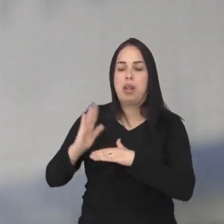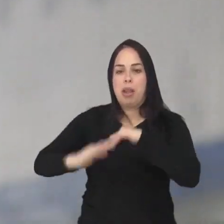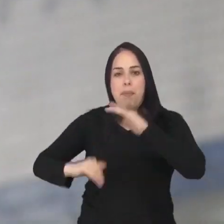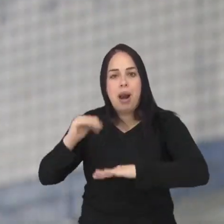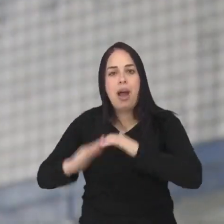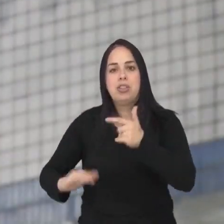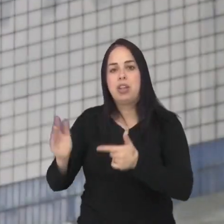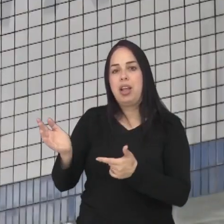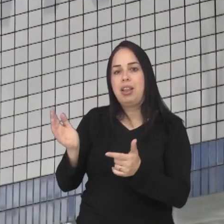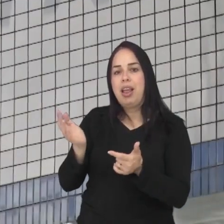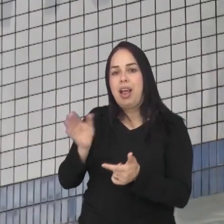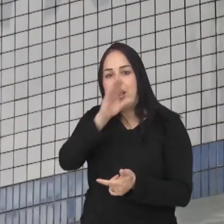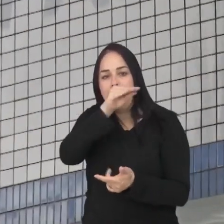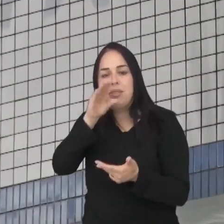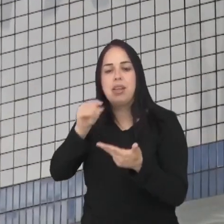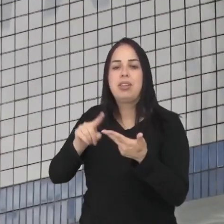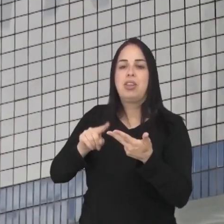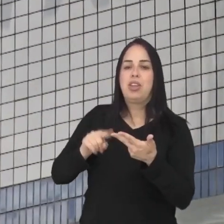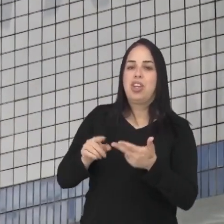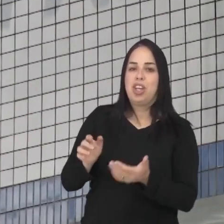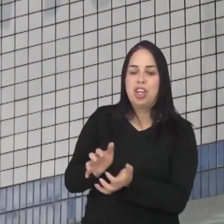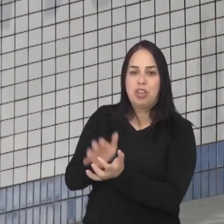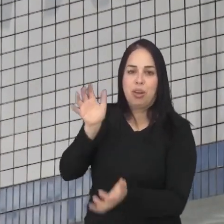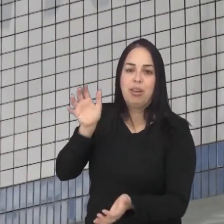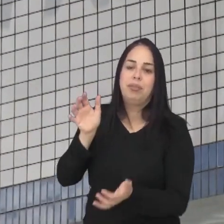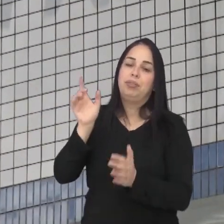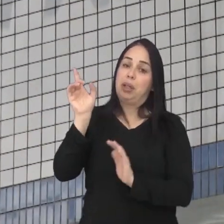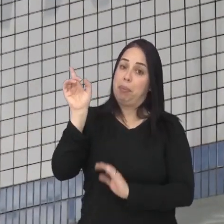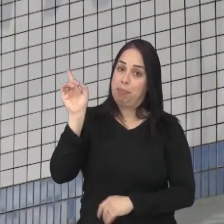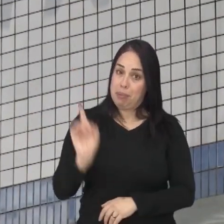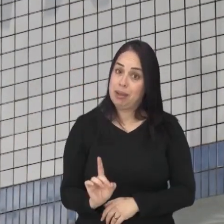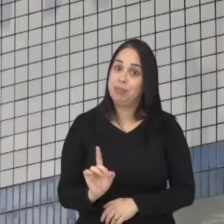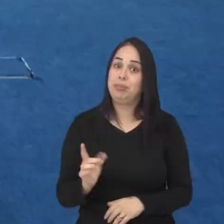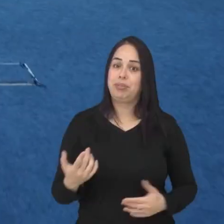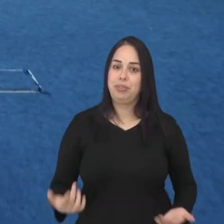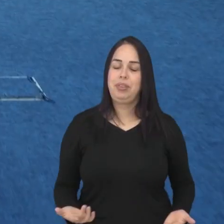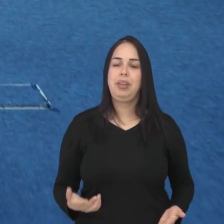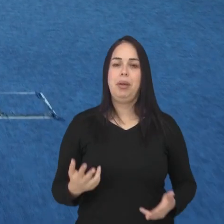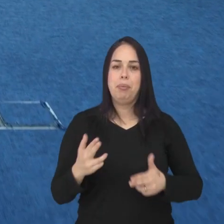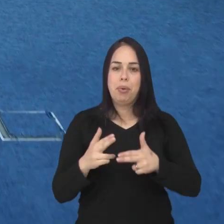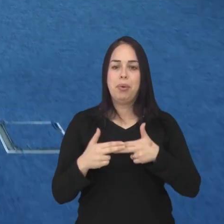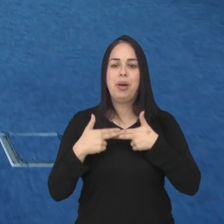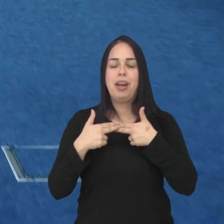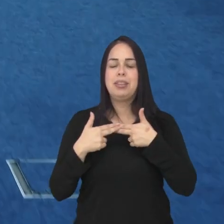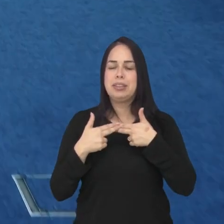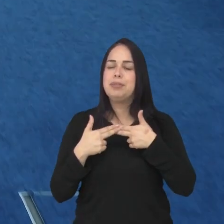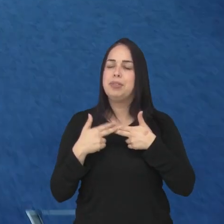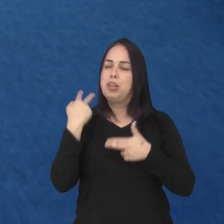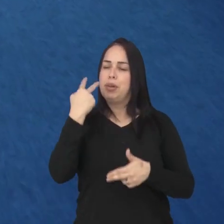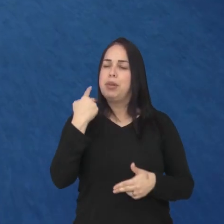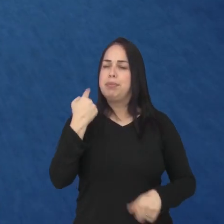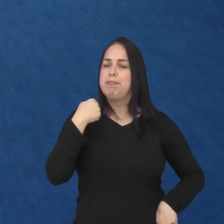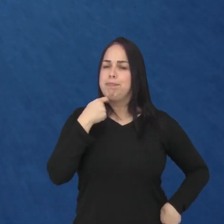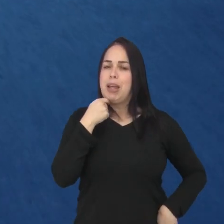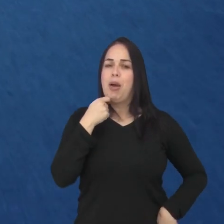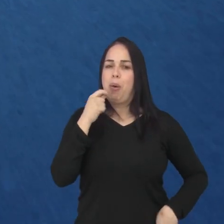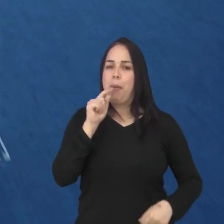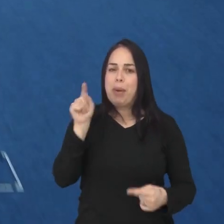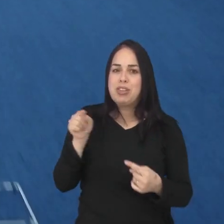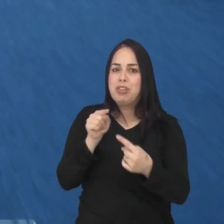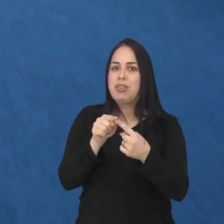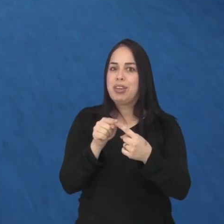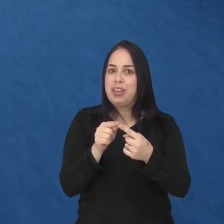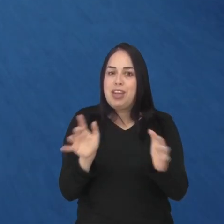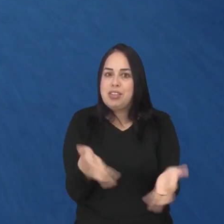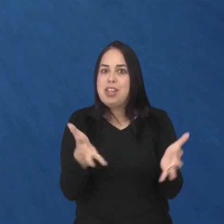boas práticas a crianças, adolescentes, idosos e PCDs. Para o Legislativo, incentivar a